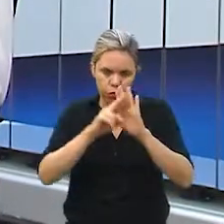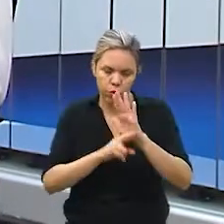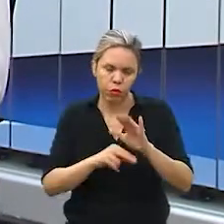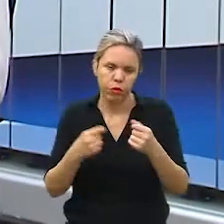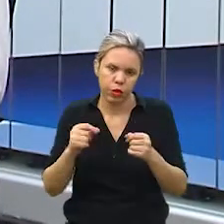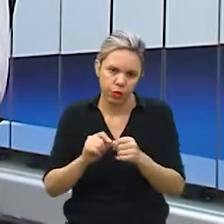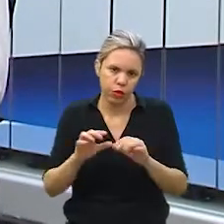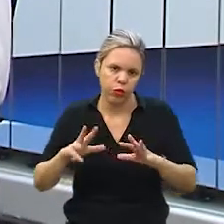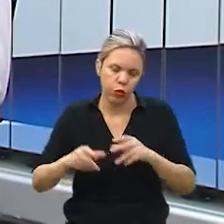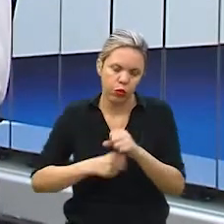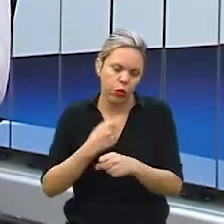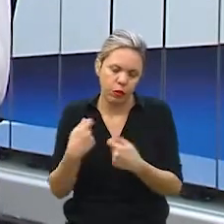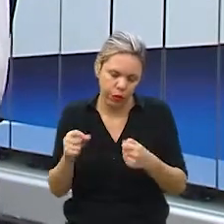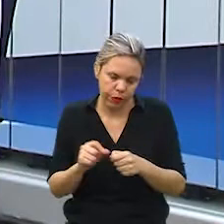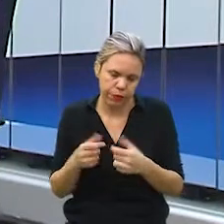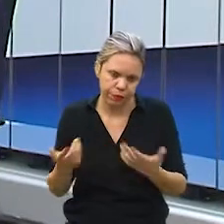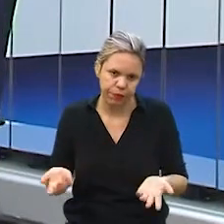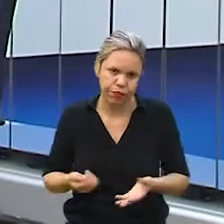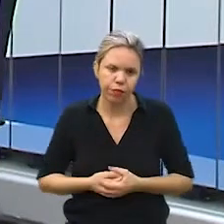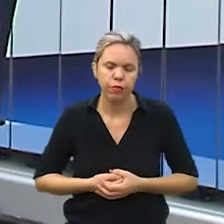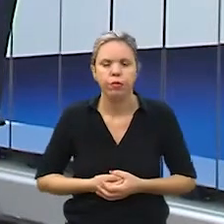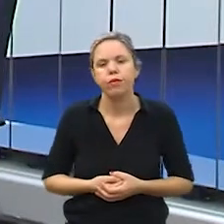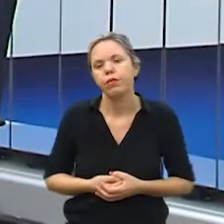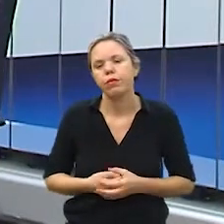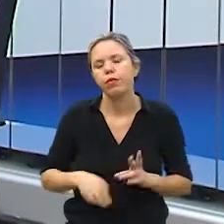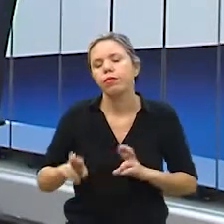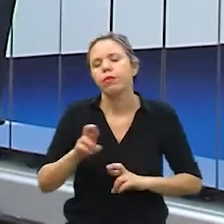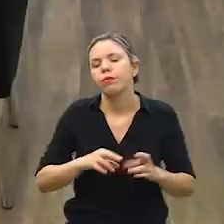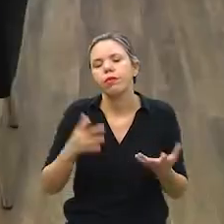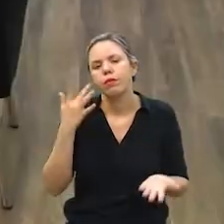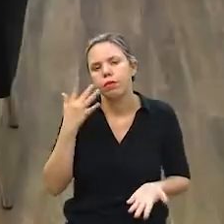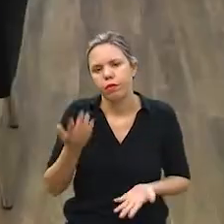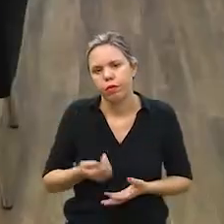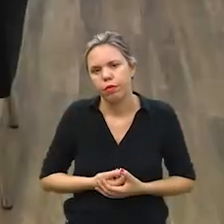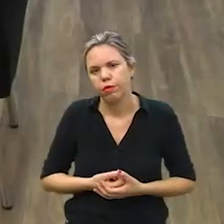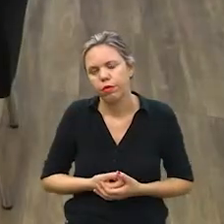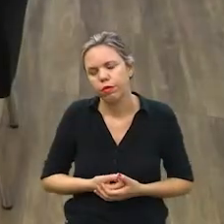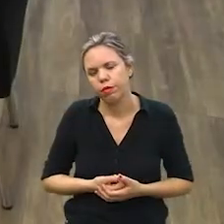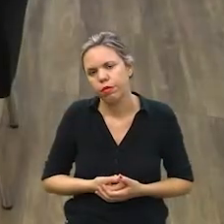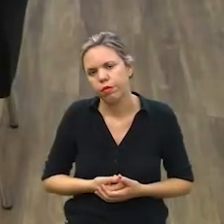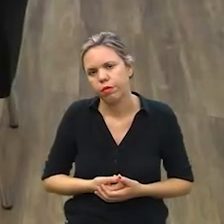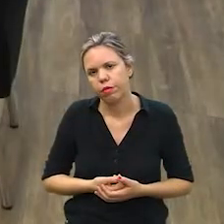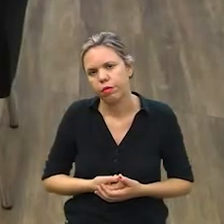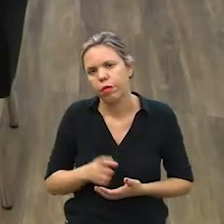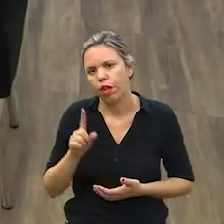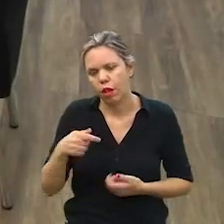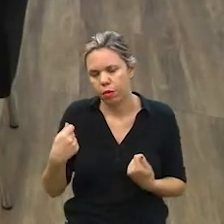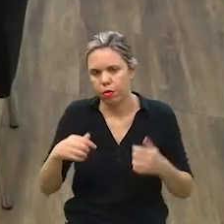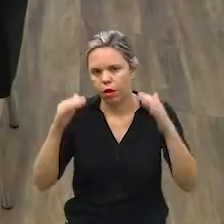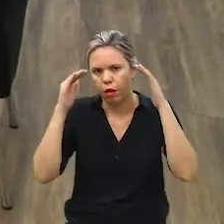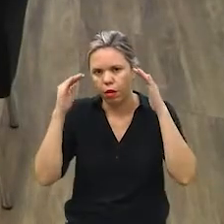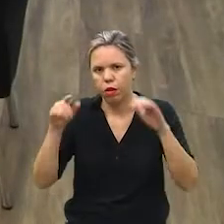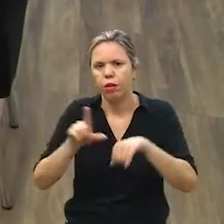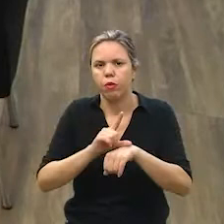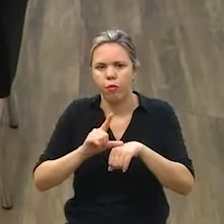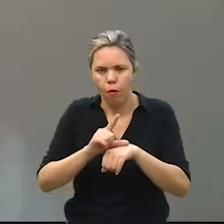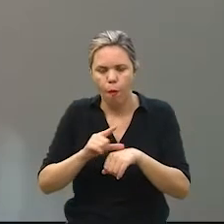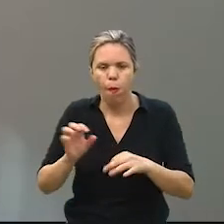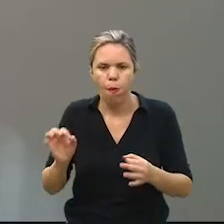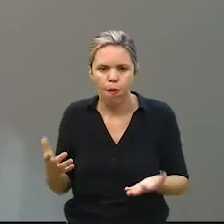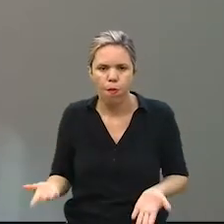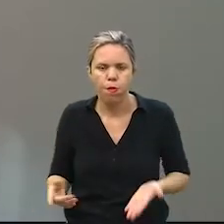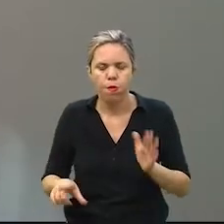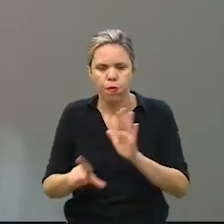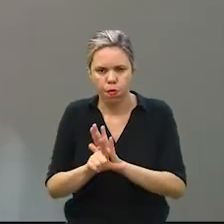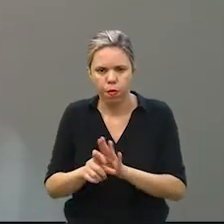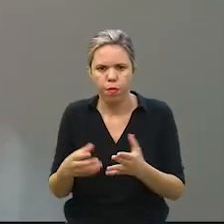protocolar, porque todo ano precisa fazer isso? Como é que você analisa? Não deixa de ser um cumprimento da legislação, porque a